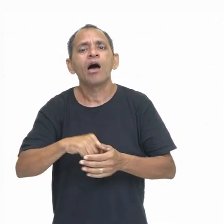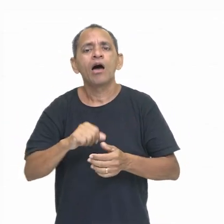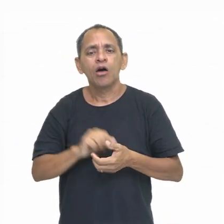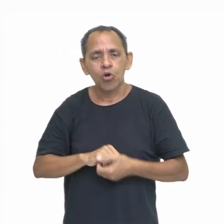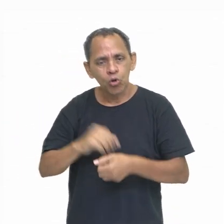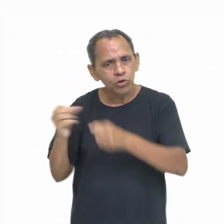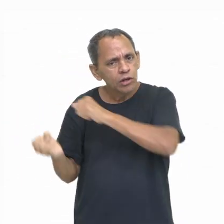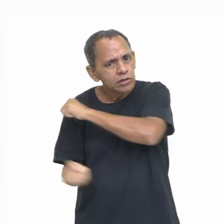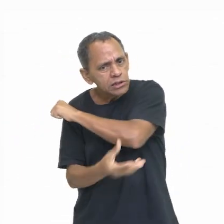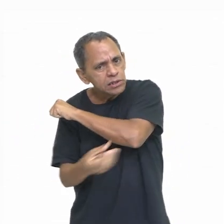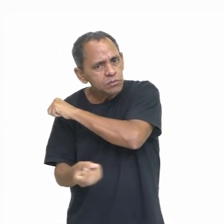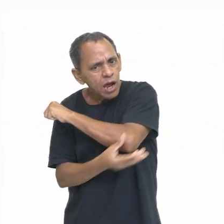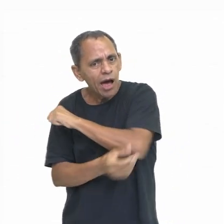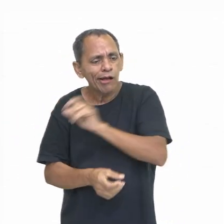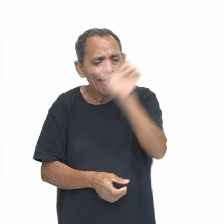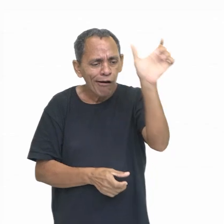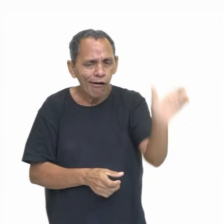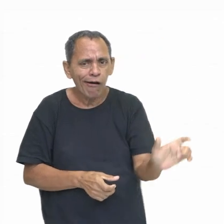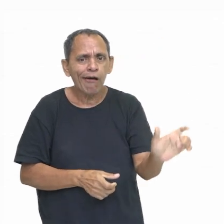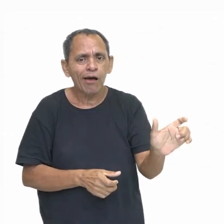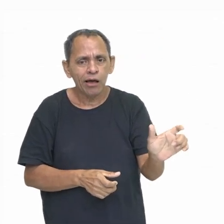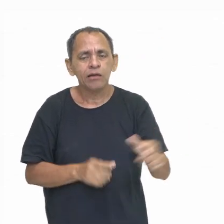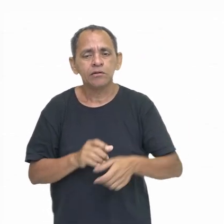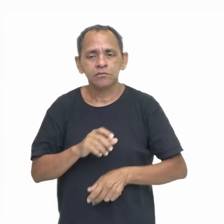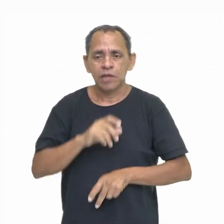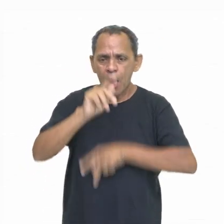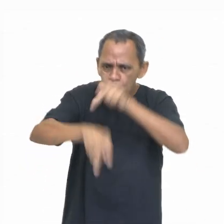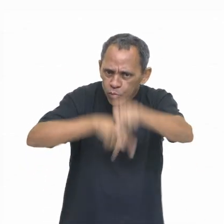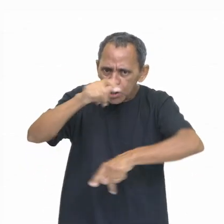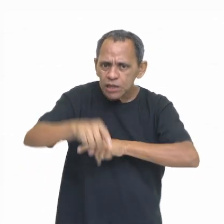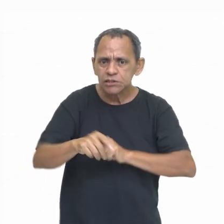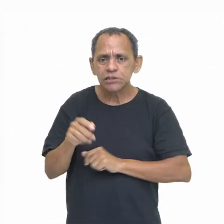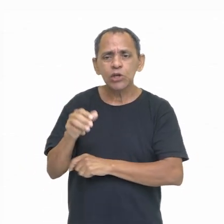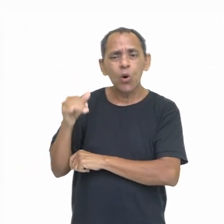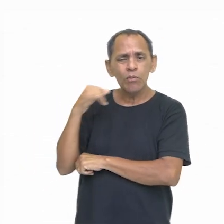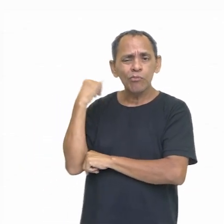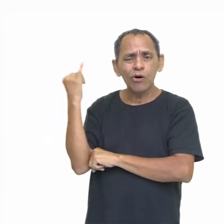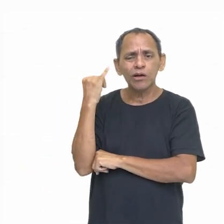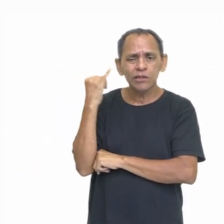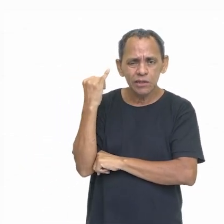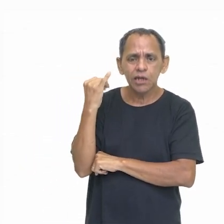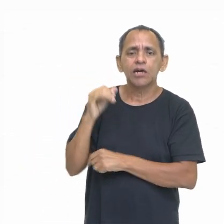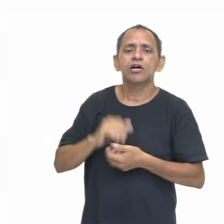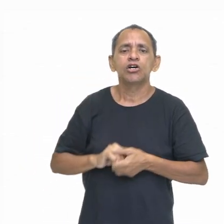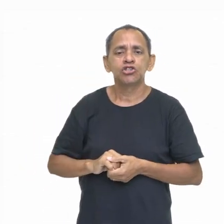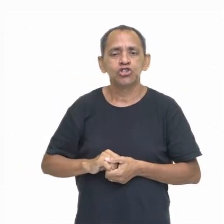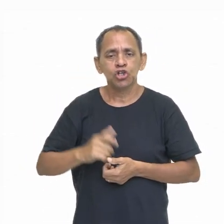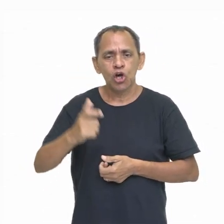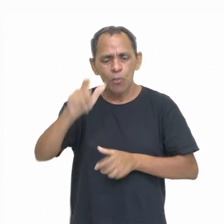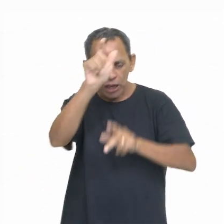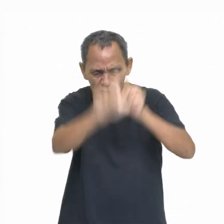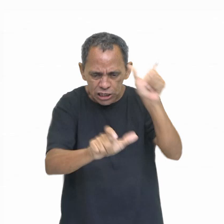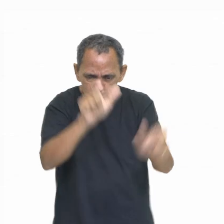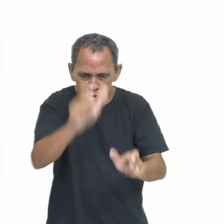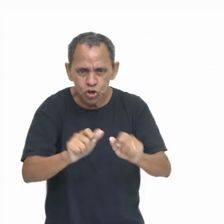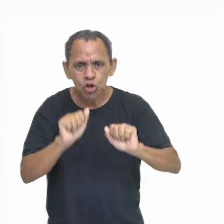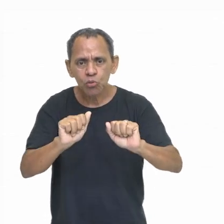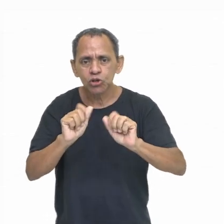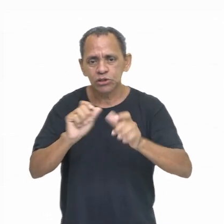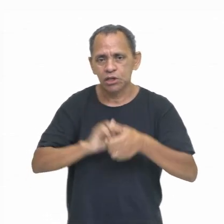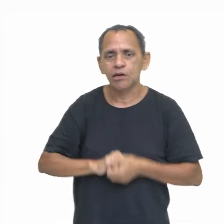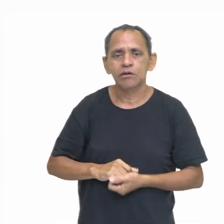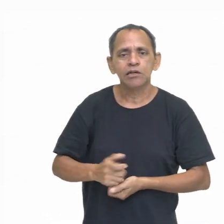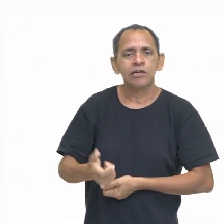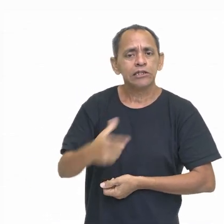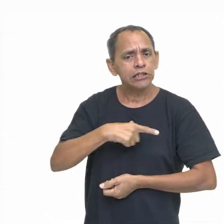clientelismo. Então, a educação política da população é fundamental para que os cidadãos possam fazer escolhas mais